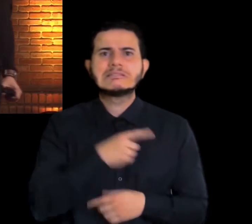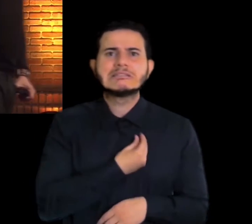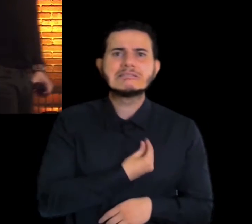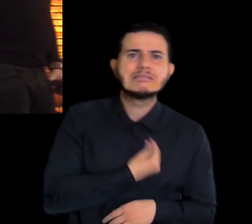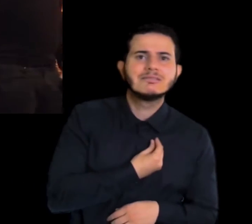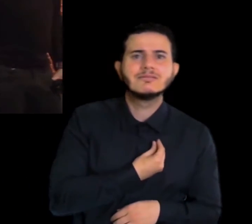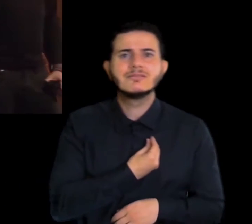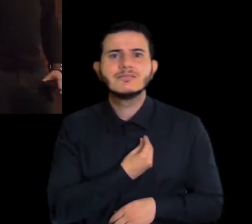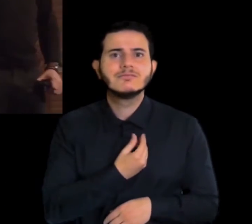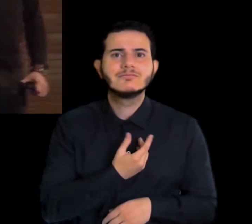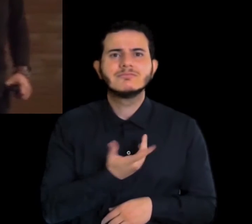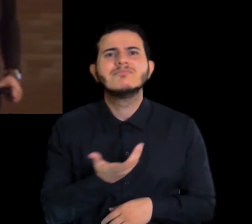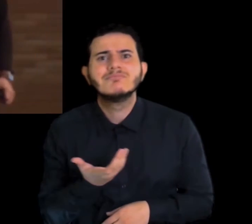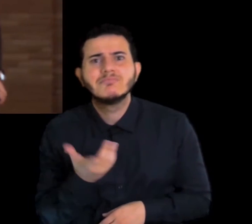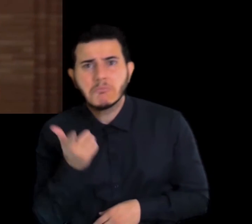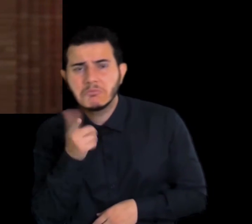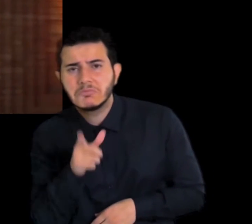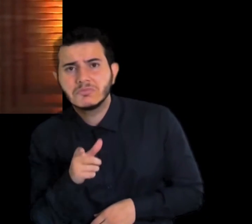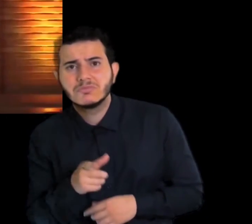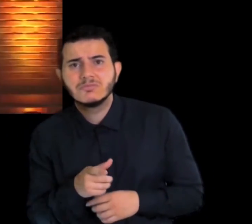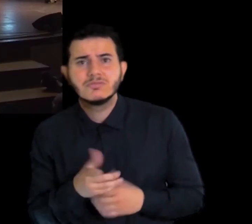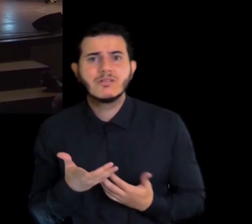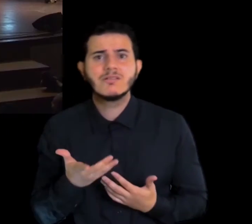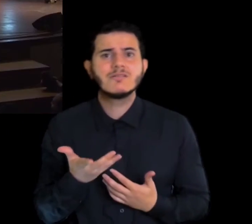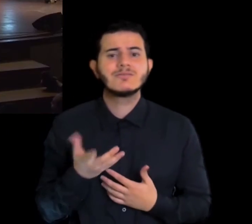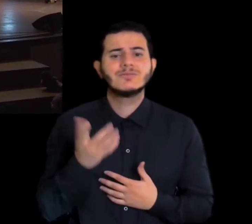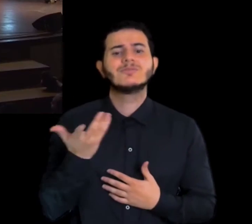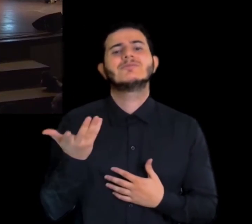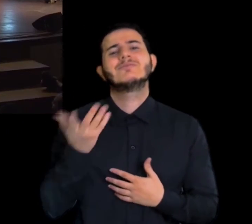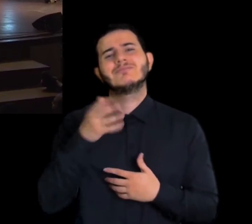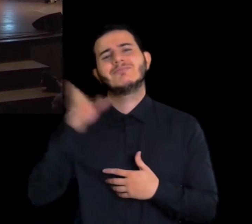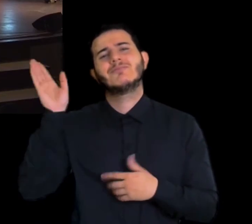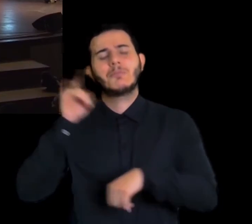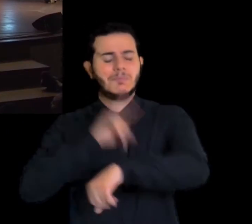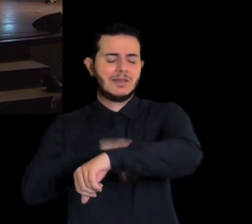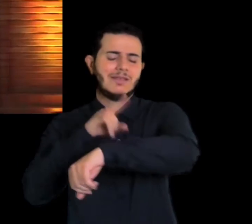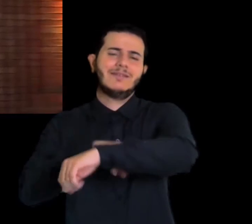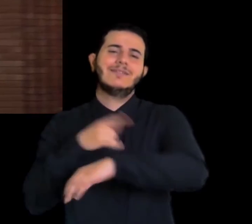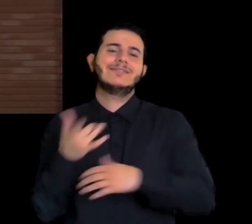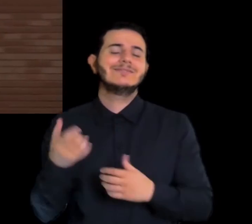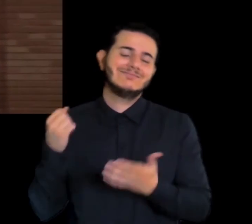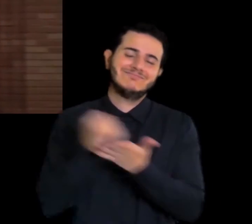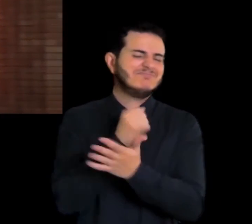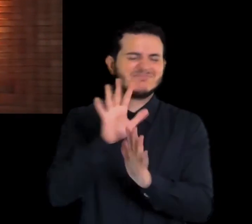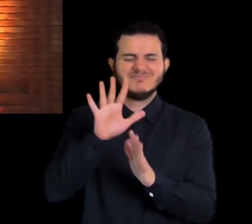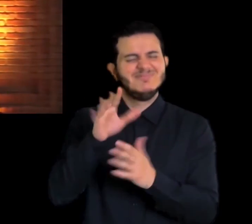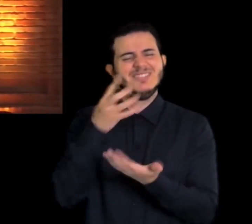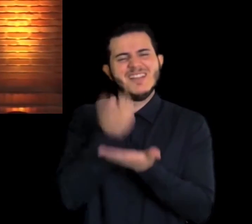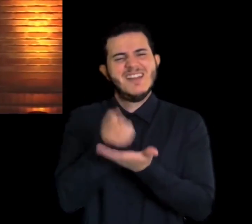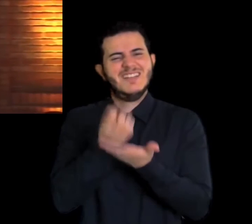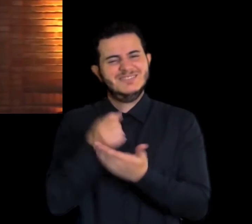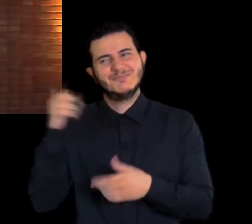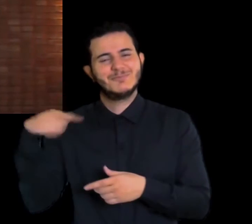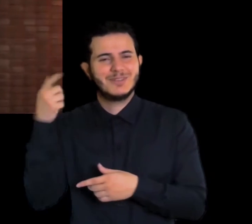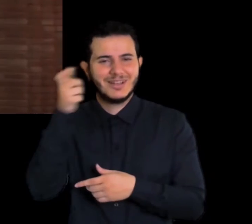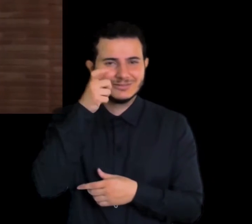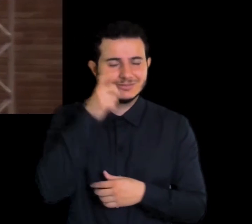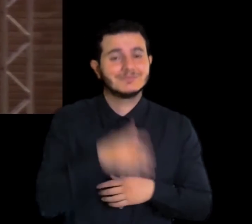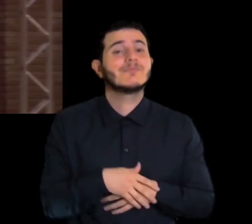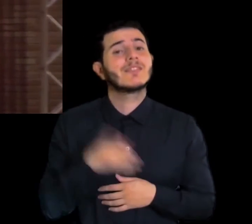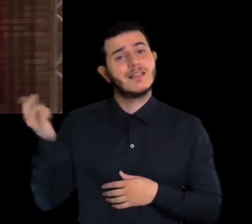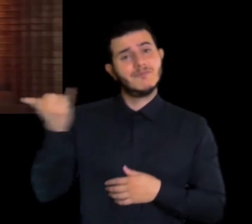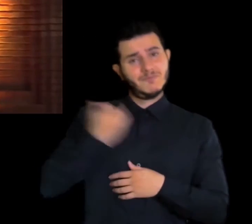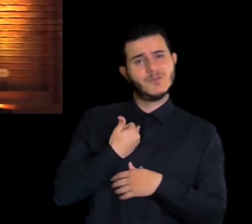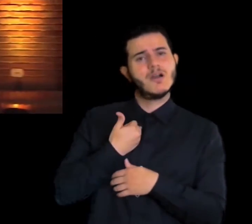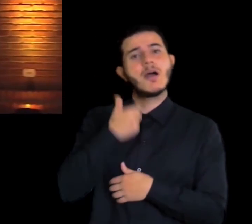aqui. Hã? Ah, ele foi no banheiro, bem na hora ele foi no banheiro. Mas deixa lá, vai estar gravado. Ele me disse que a mãe dele não